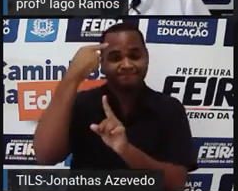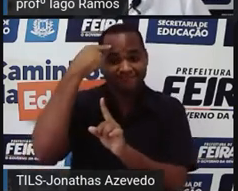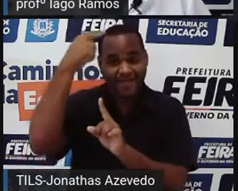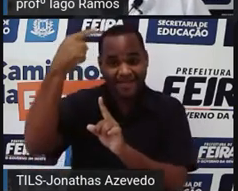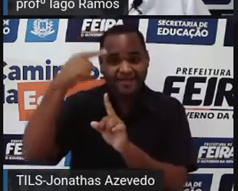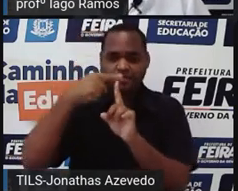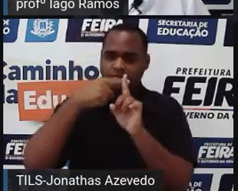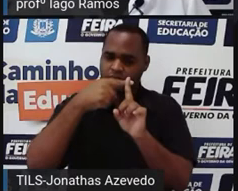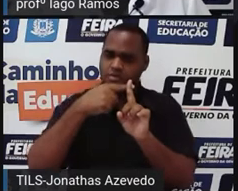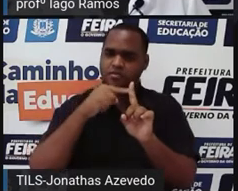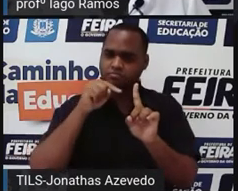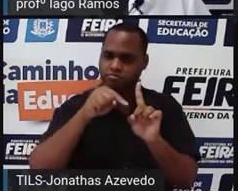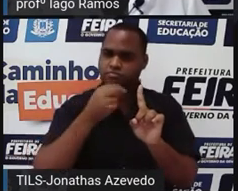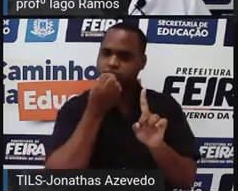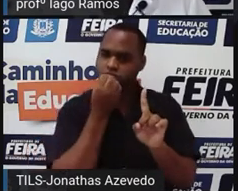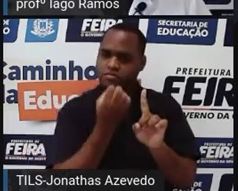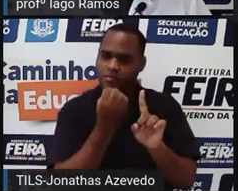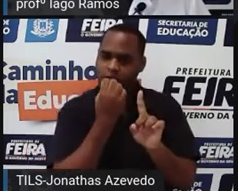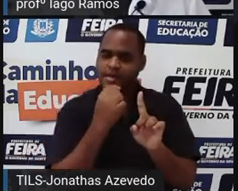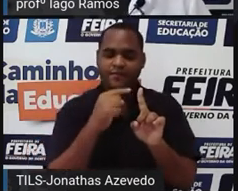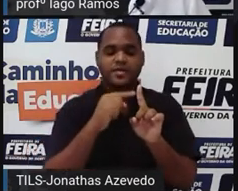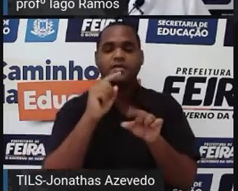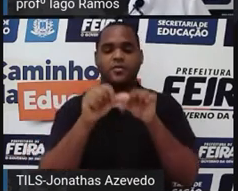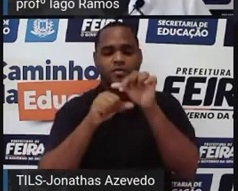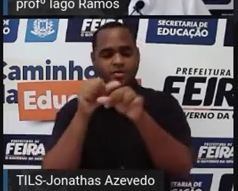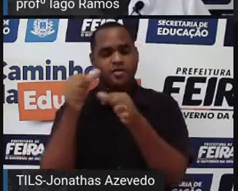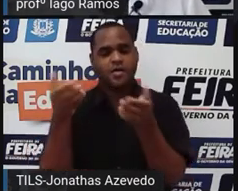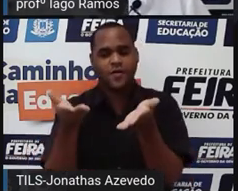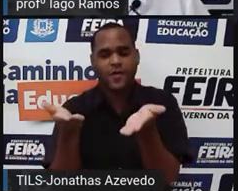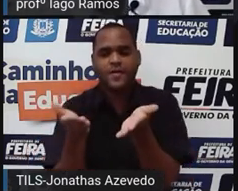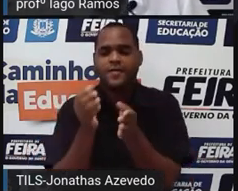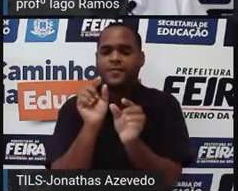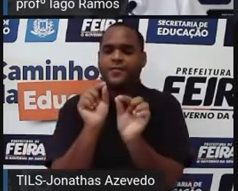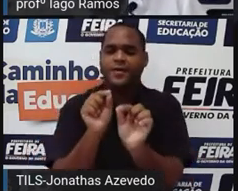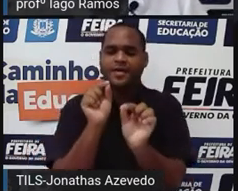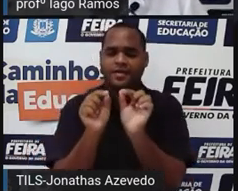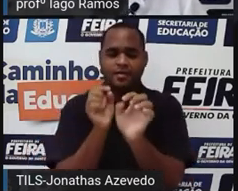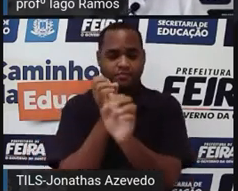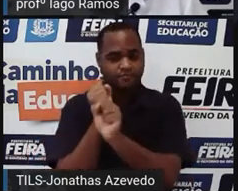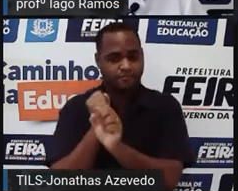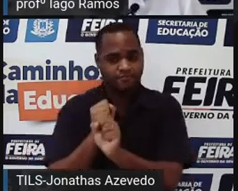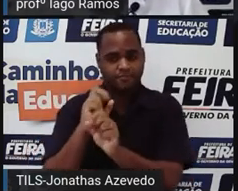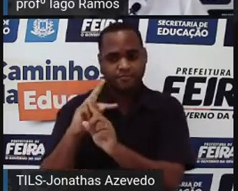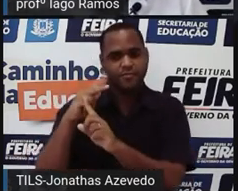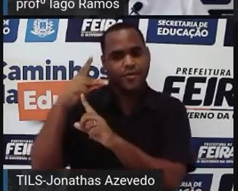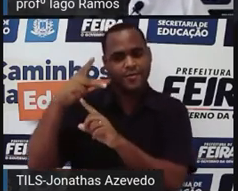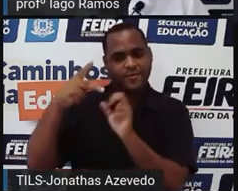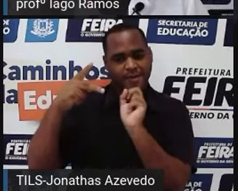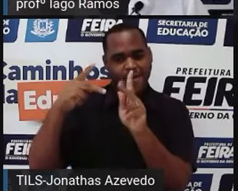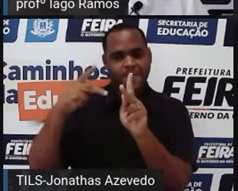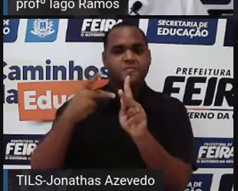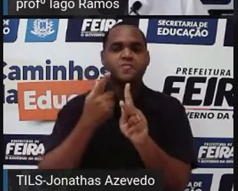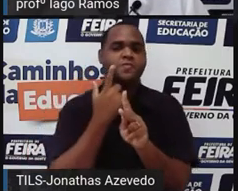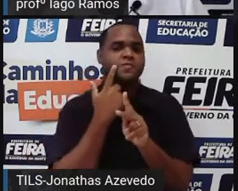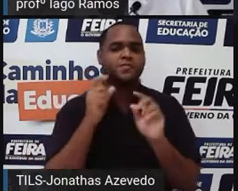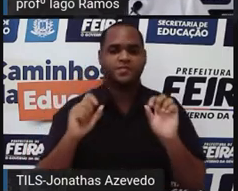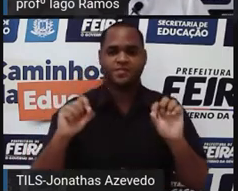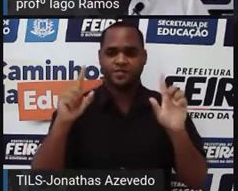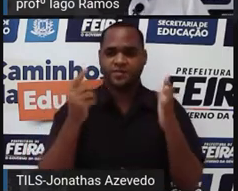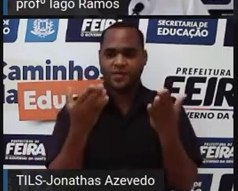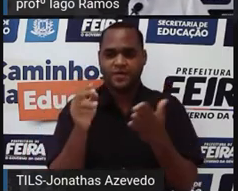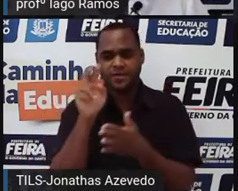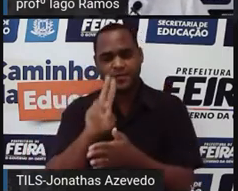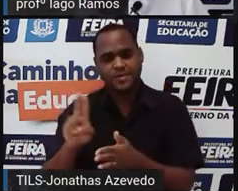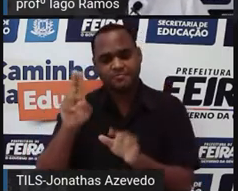ficando positivo, você agora calcula, né, a potenciação. Tá? Ali na tela eu estou